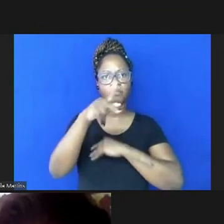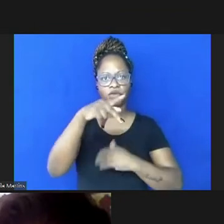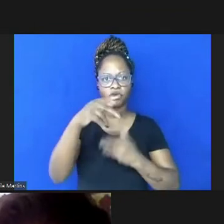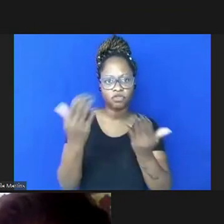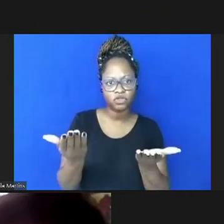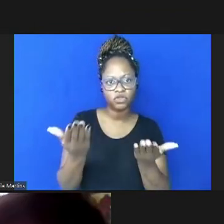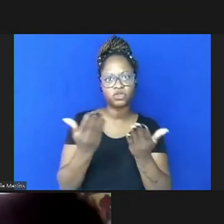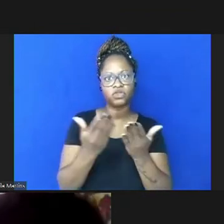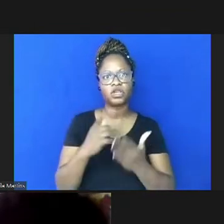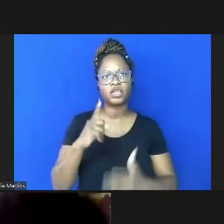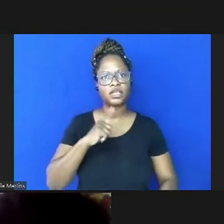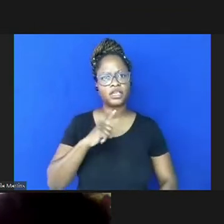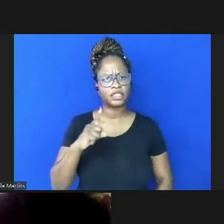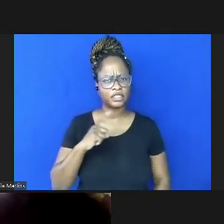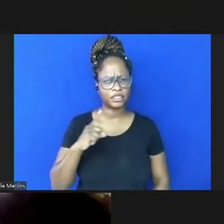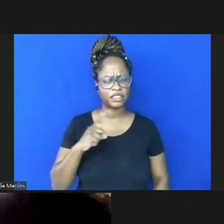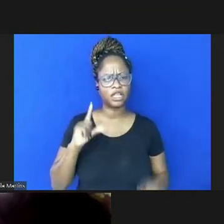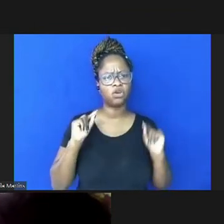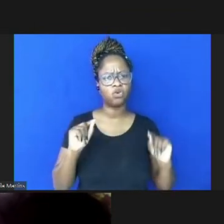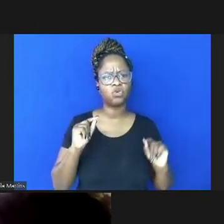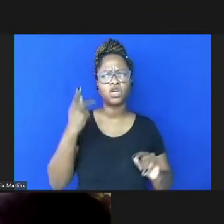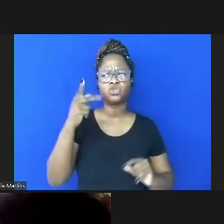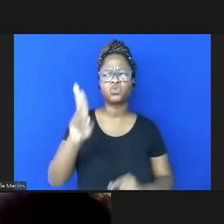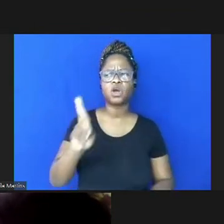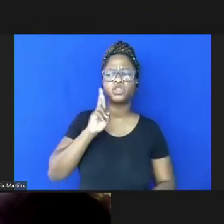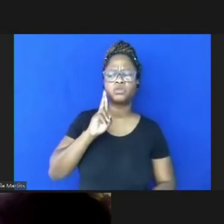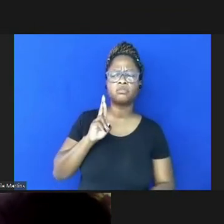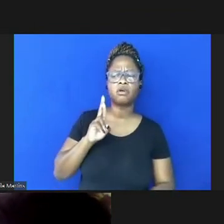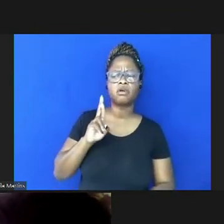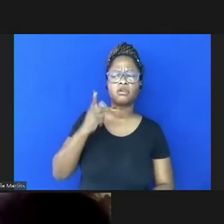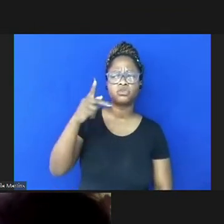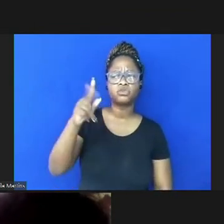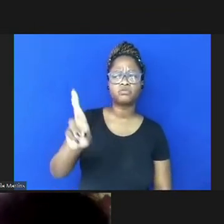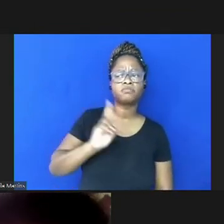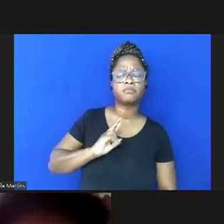Tem a ver com a sua resposta de antes